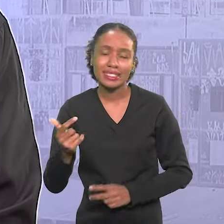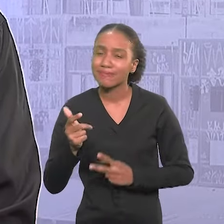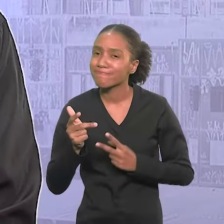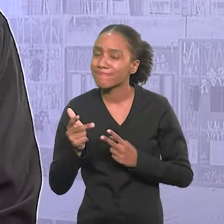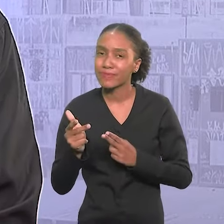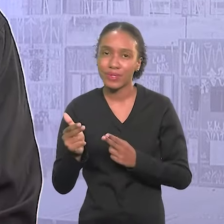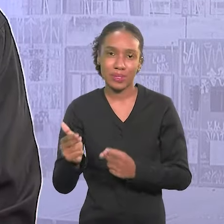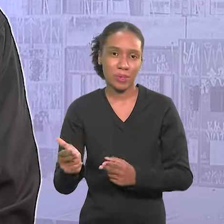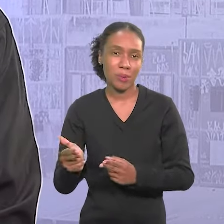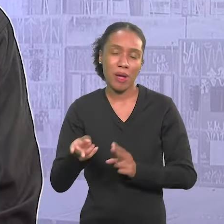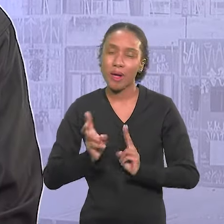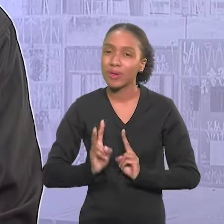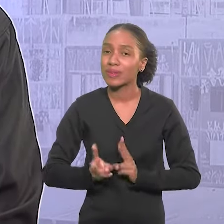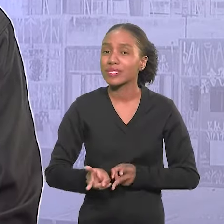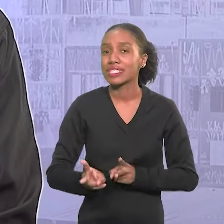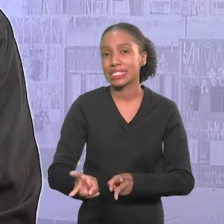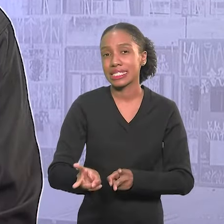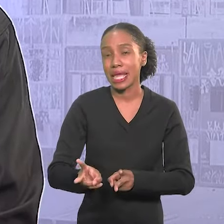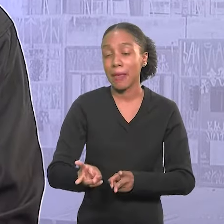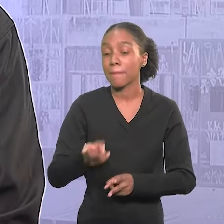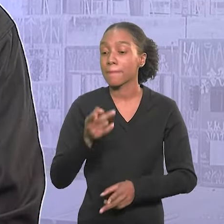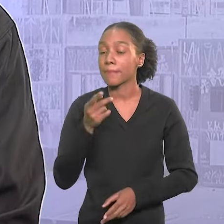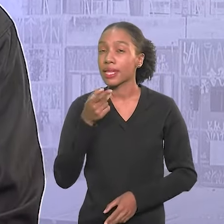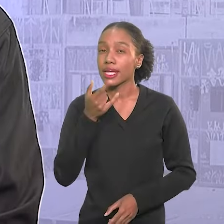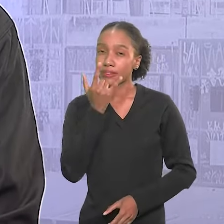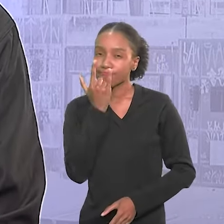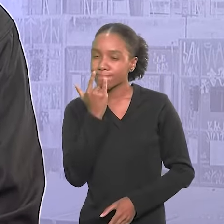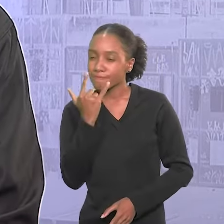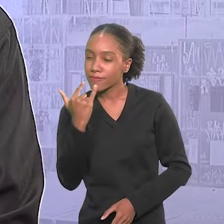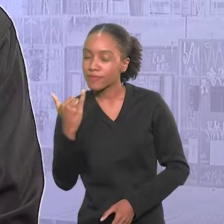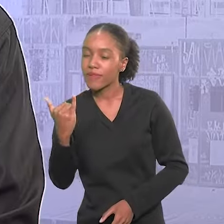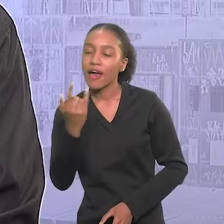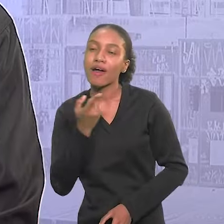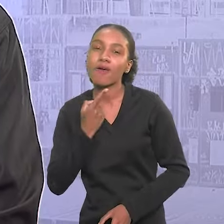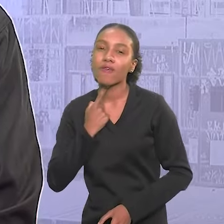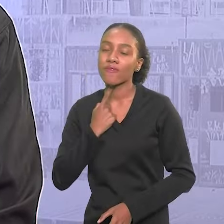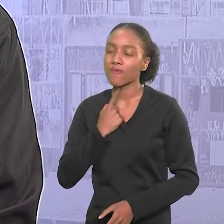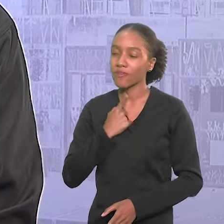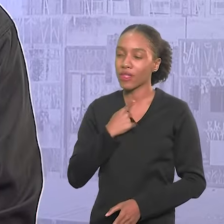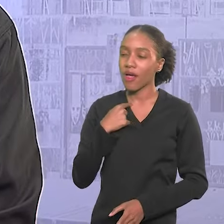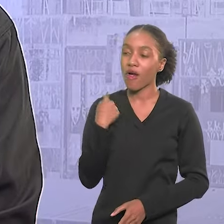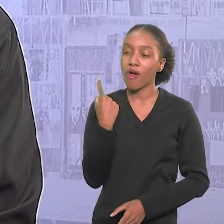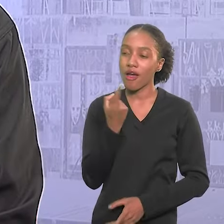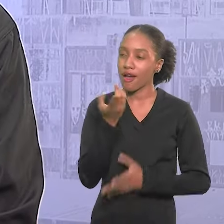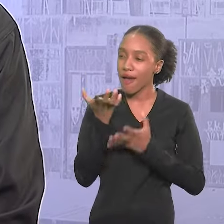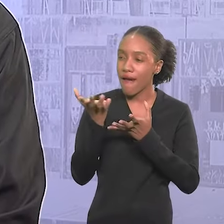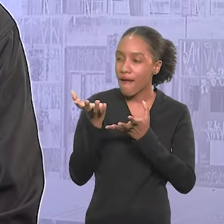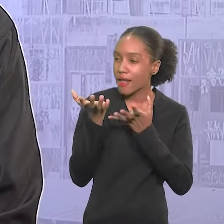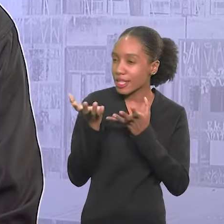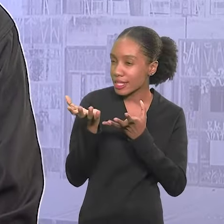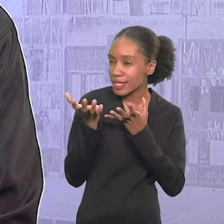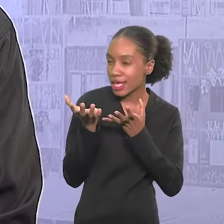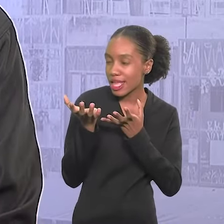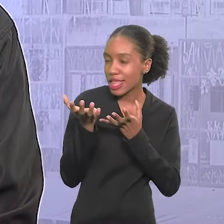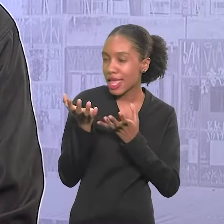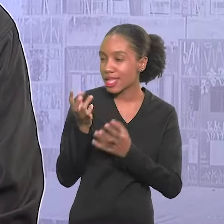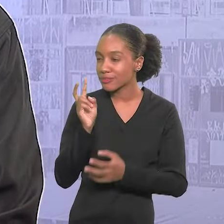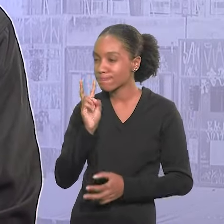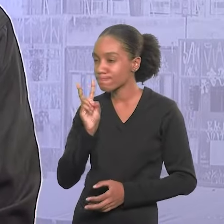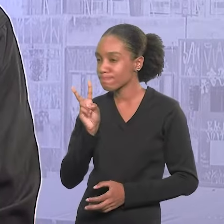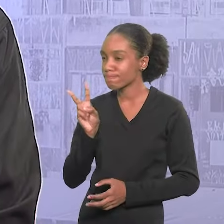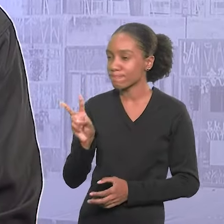sempre o mesmo as tentação é sempre algo desejável é sempre algo atrativo